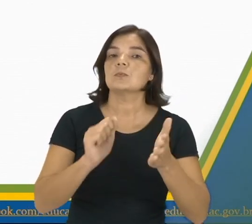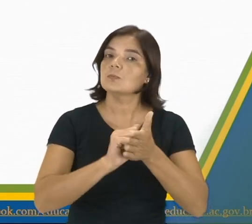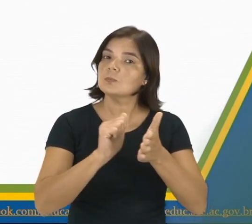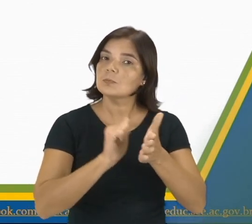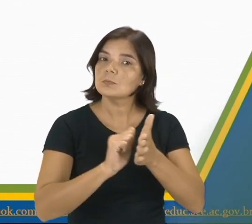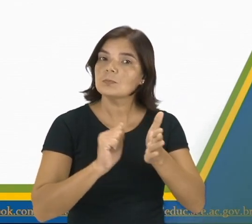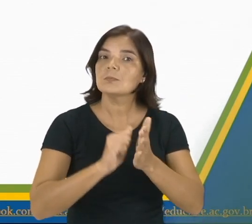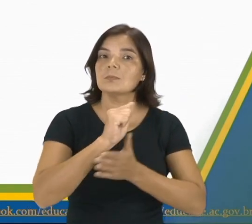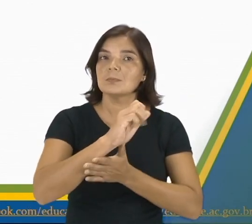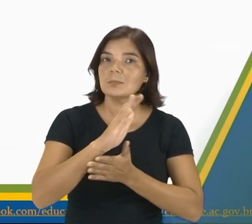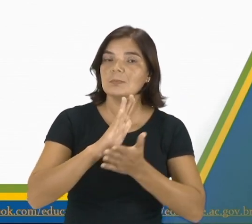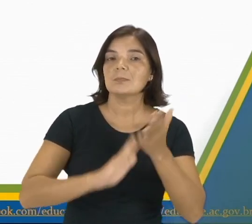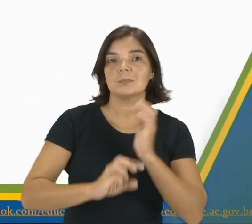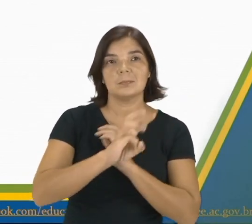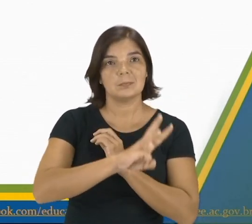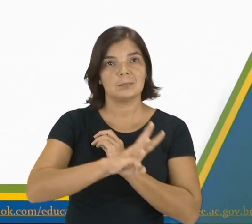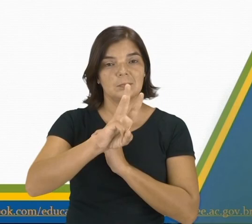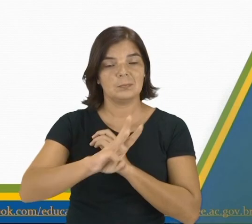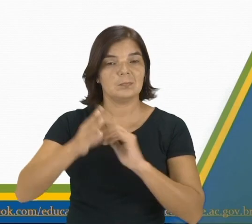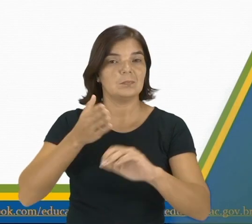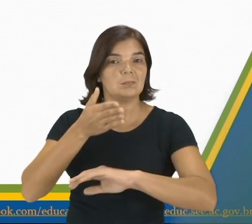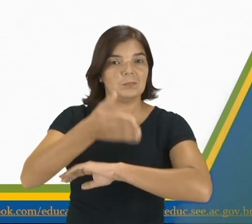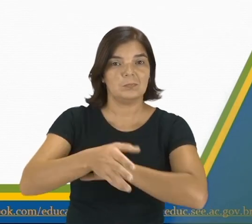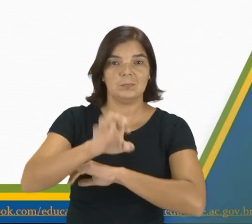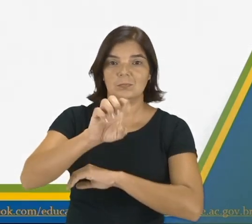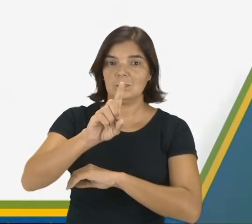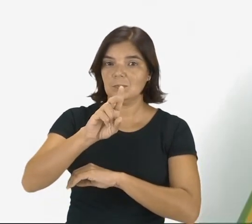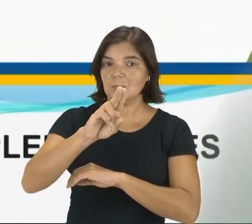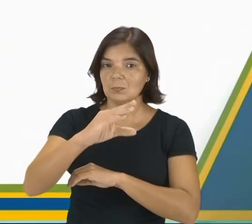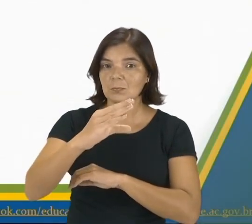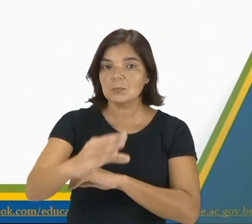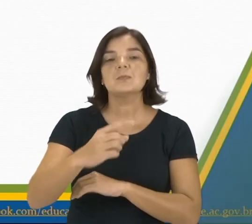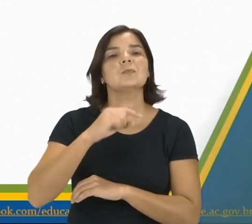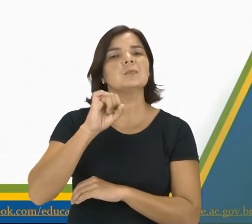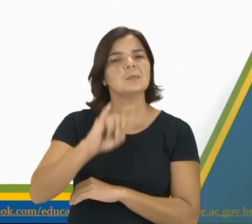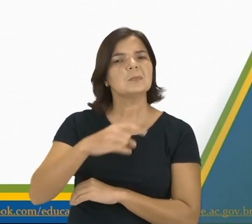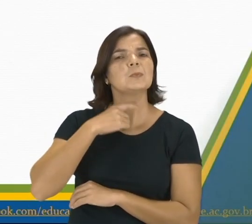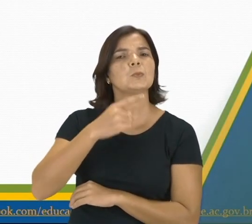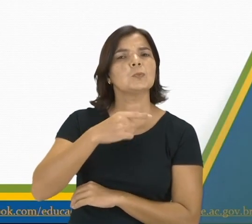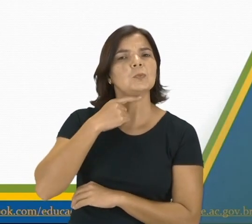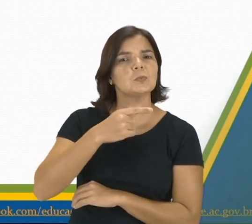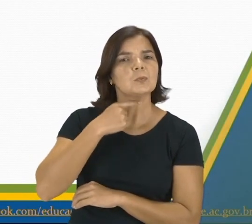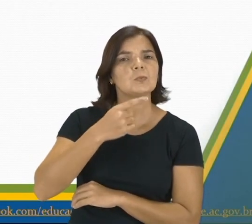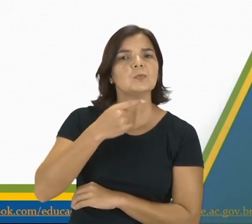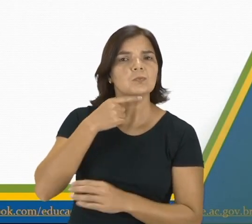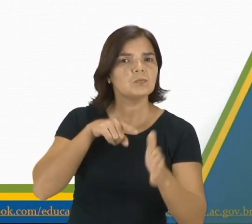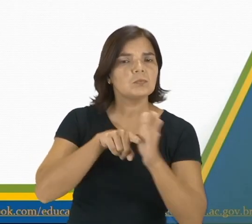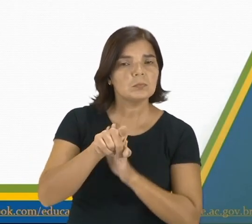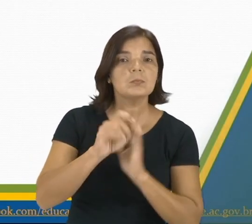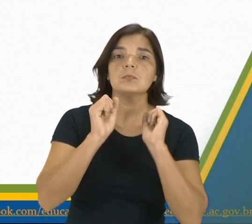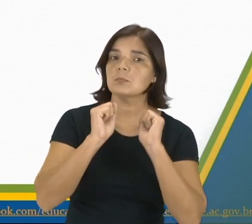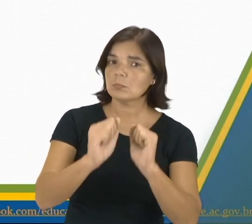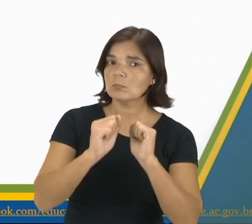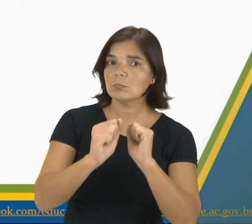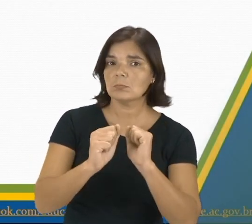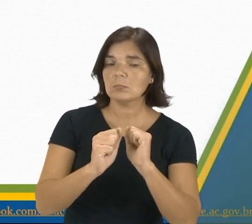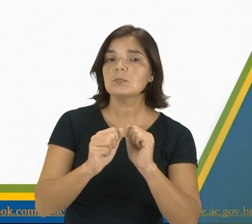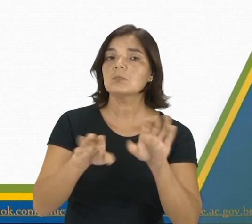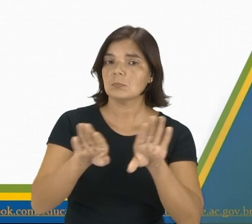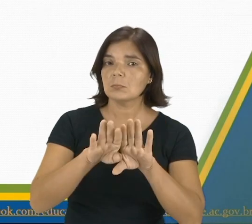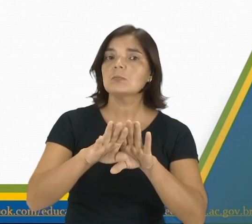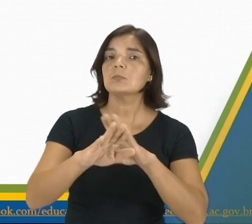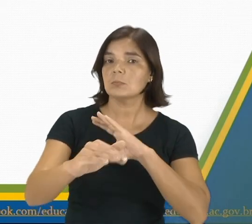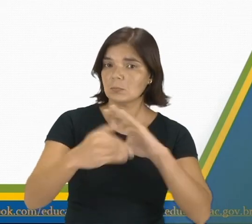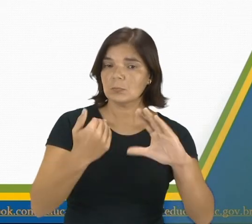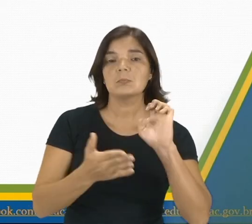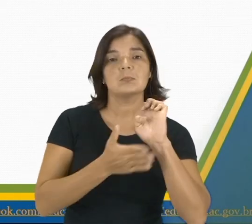essas atividades nesse site, entre lá. Se você tiver alguma dúvida, quiser fazer alguma pergunta, pode também entrar em contato comigo